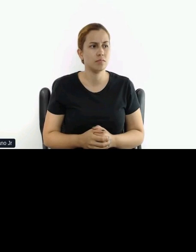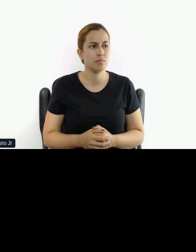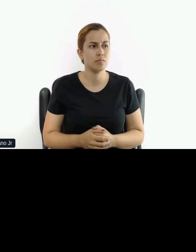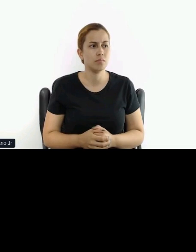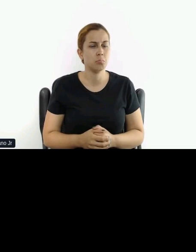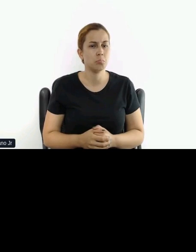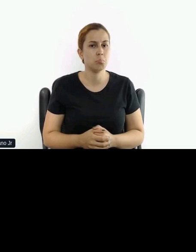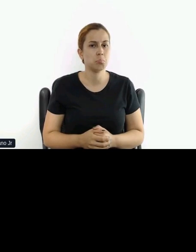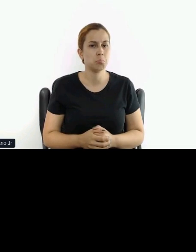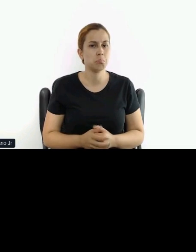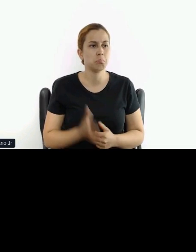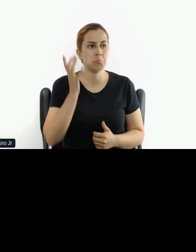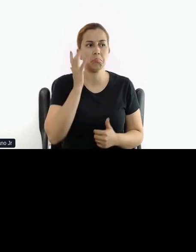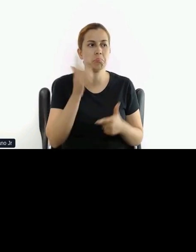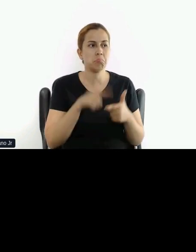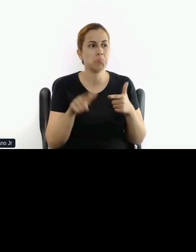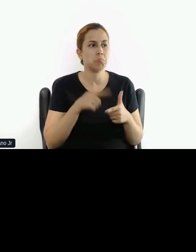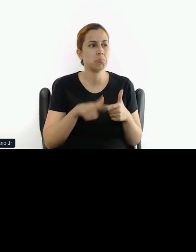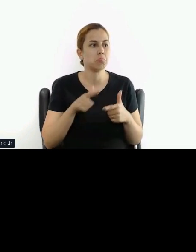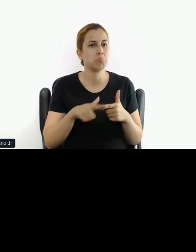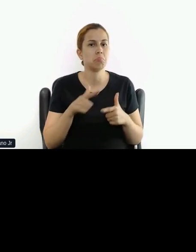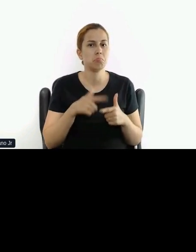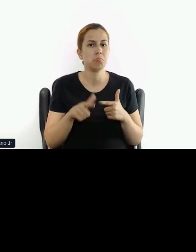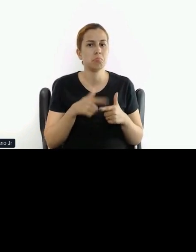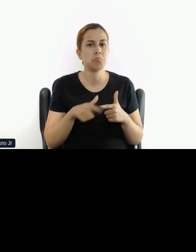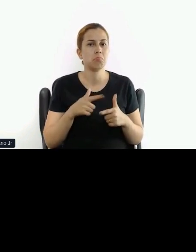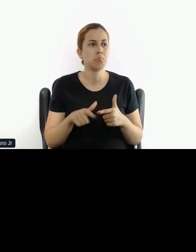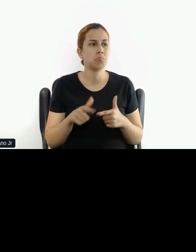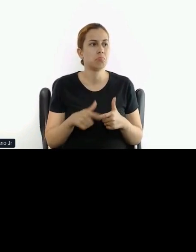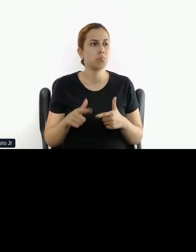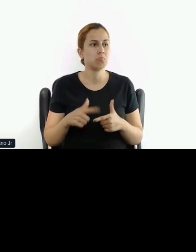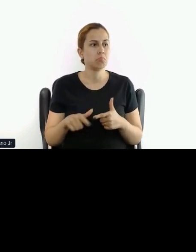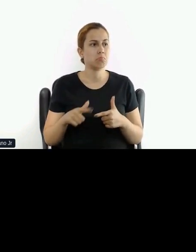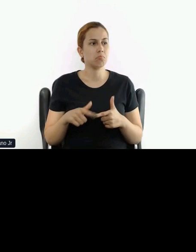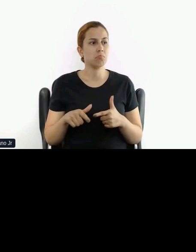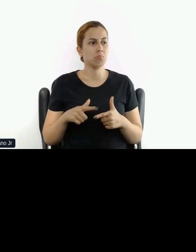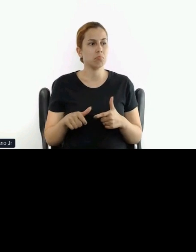Eu acho que ela ainda está sem som. Sem som, né?